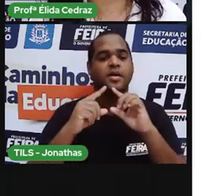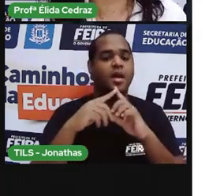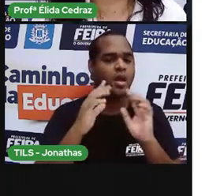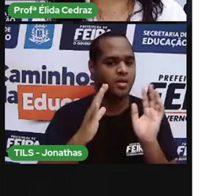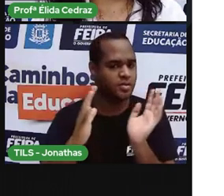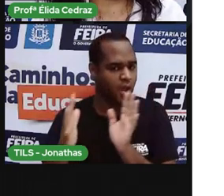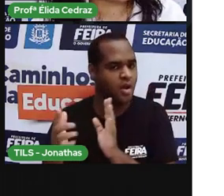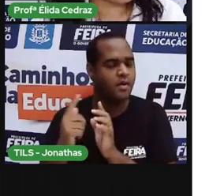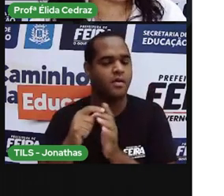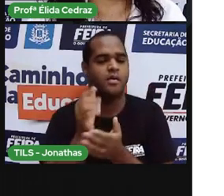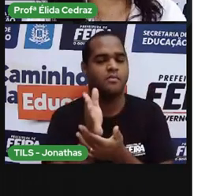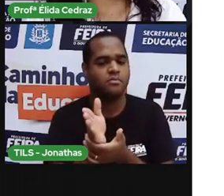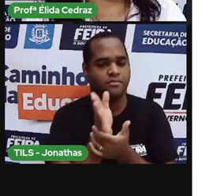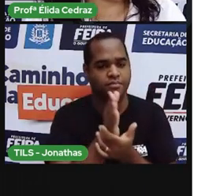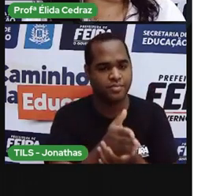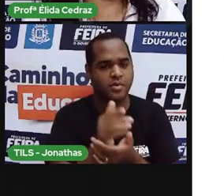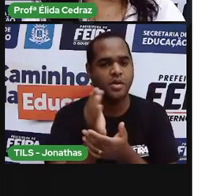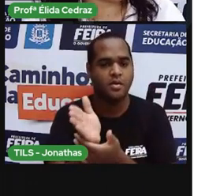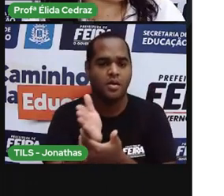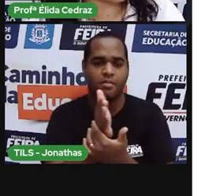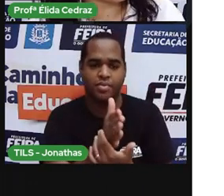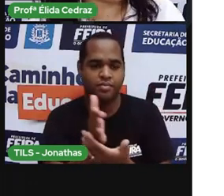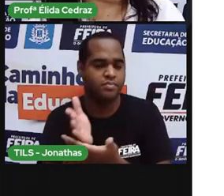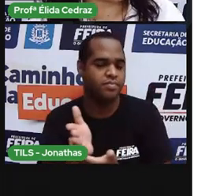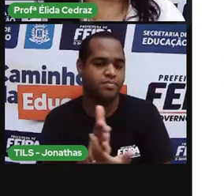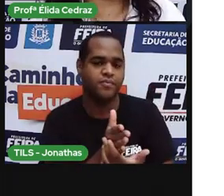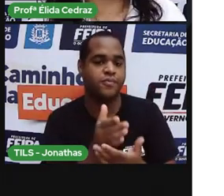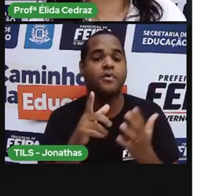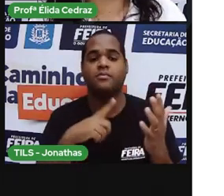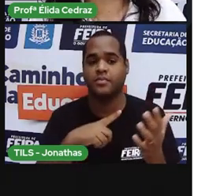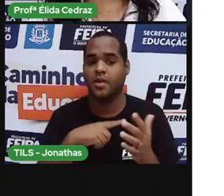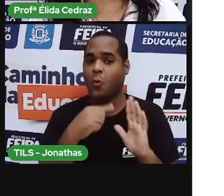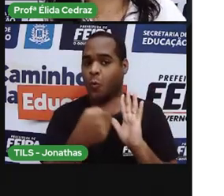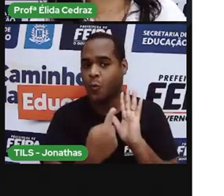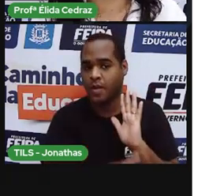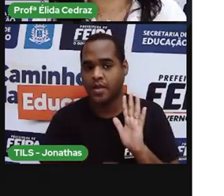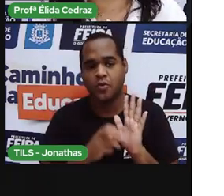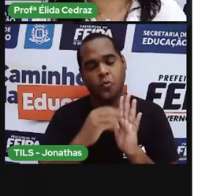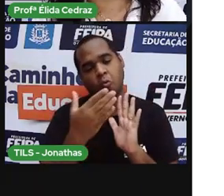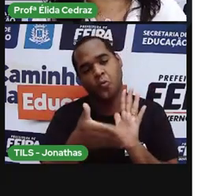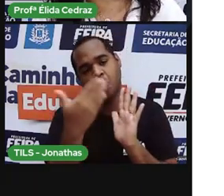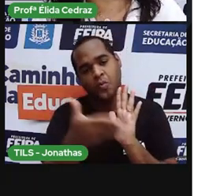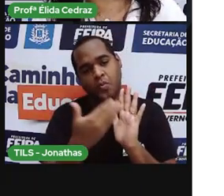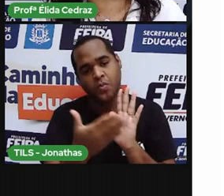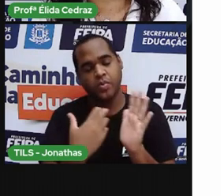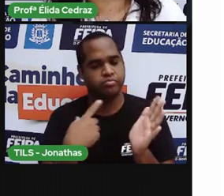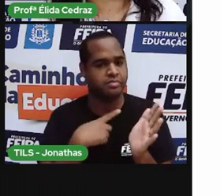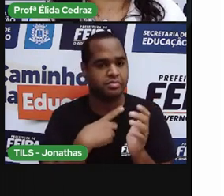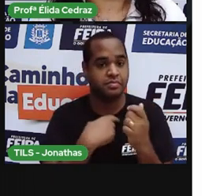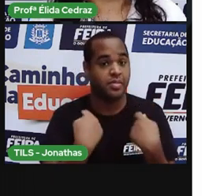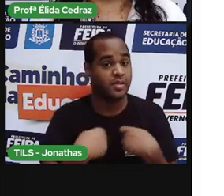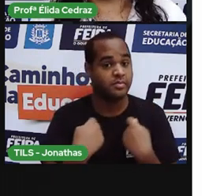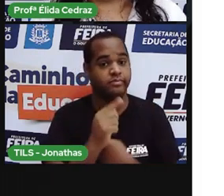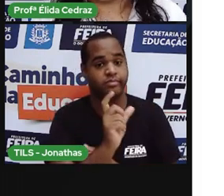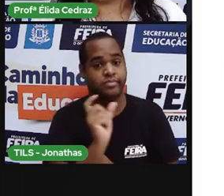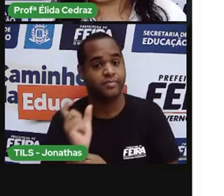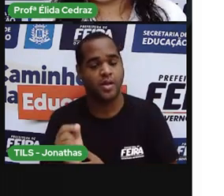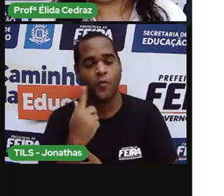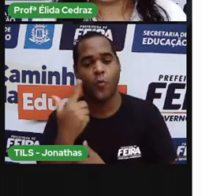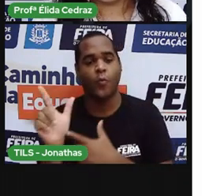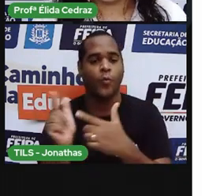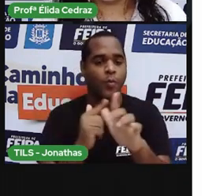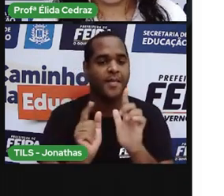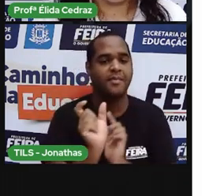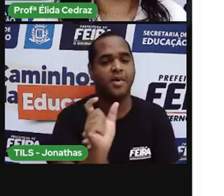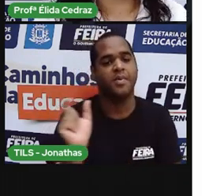espaços que eu e você, quando escrevemos no caderno, no livro, deixamos entre uma palavra e outra. E agora nós